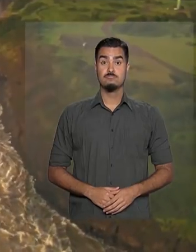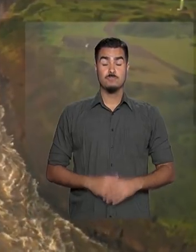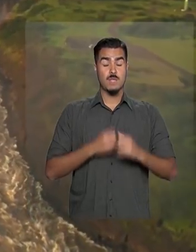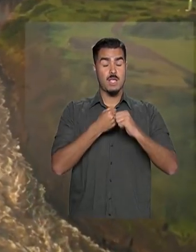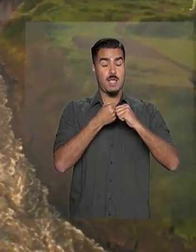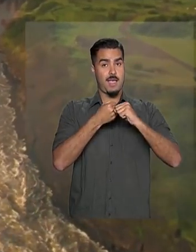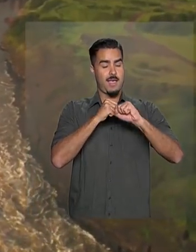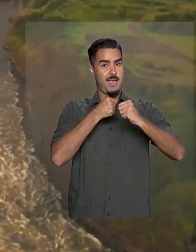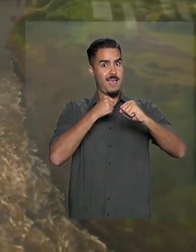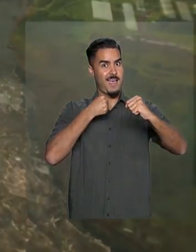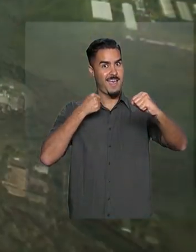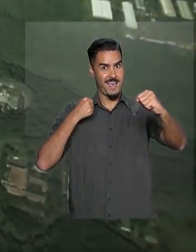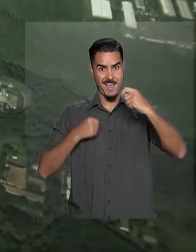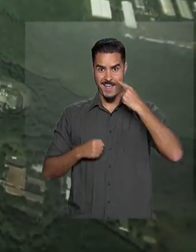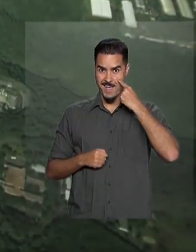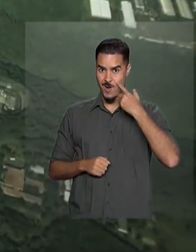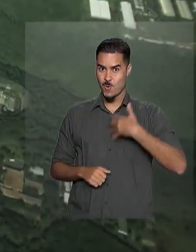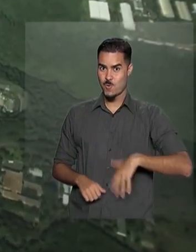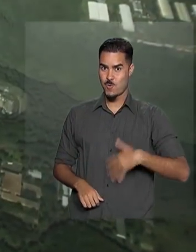Gigante.